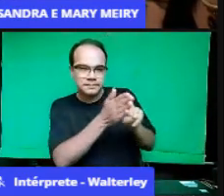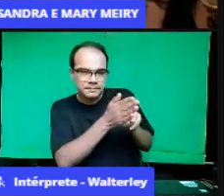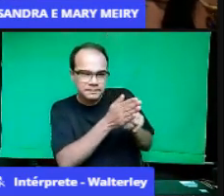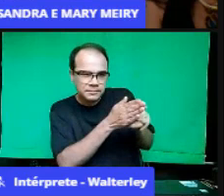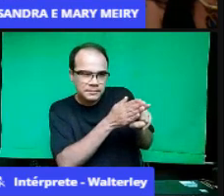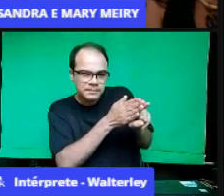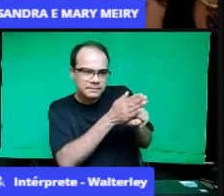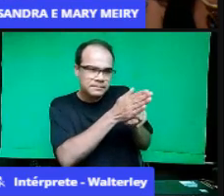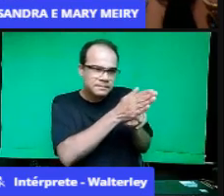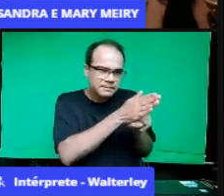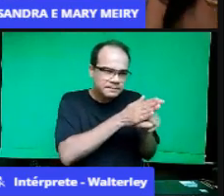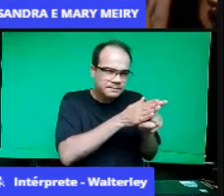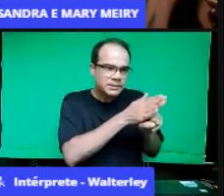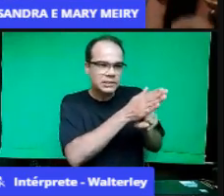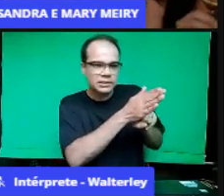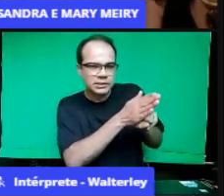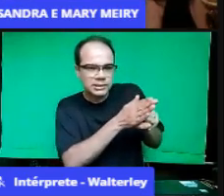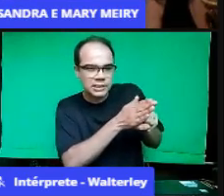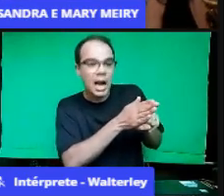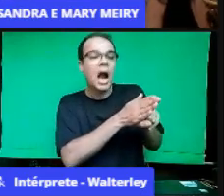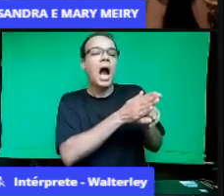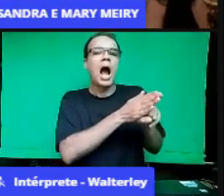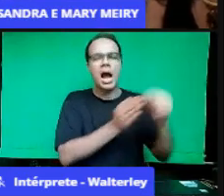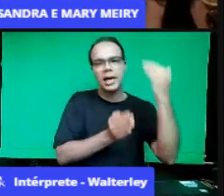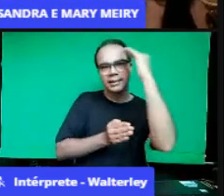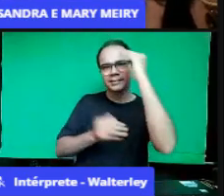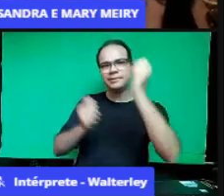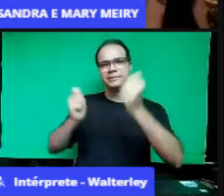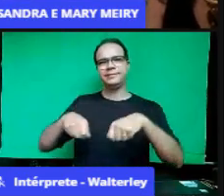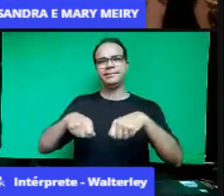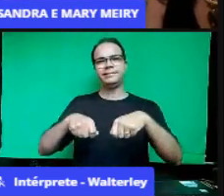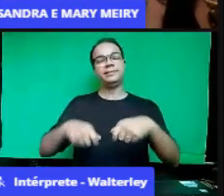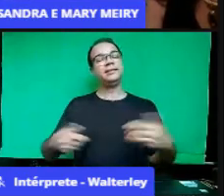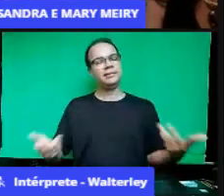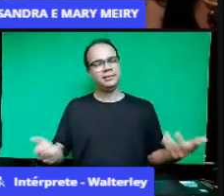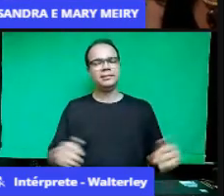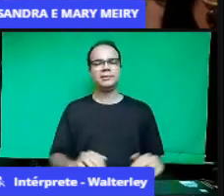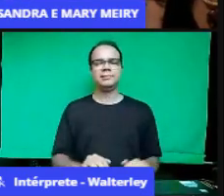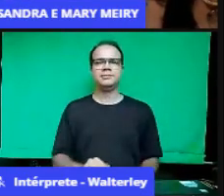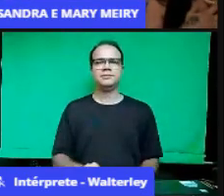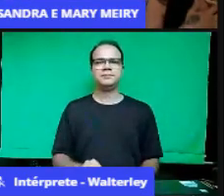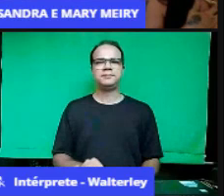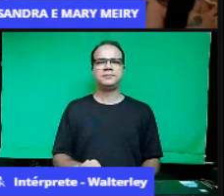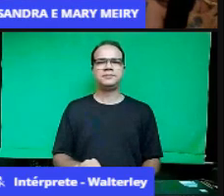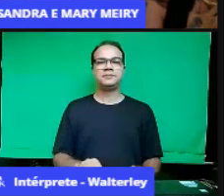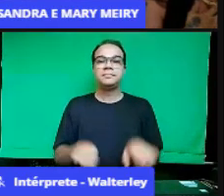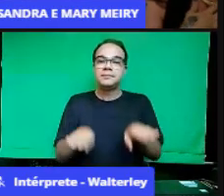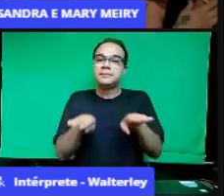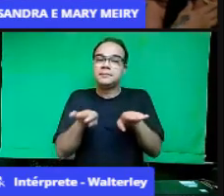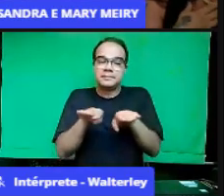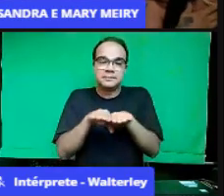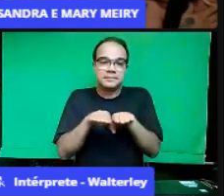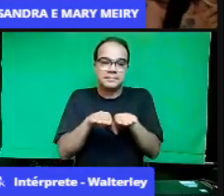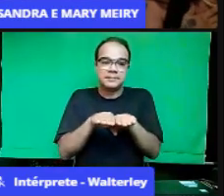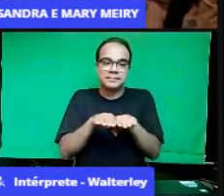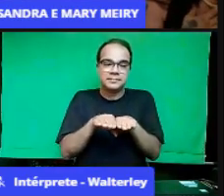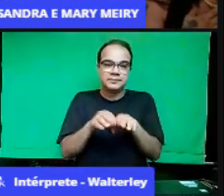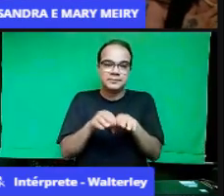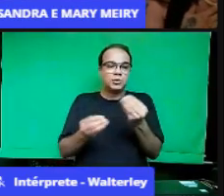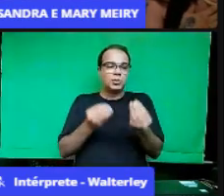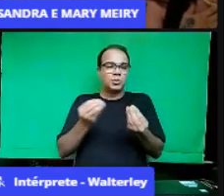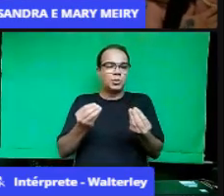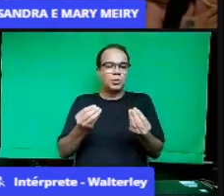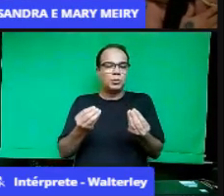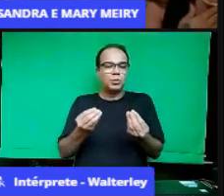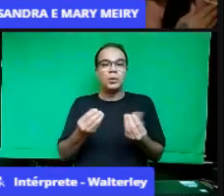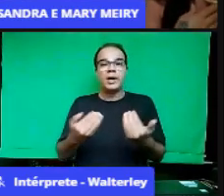do desenvolvimento do aluno, da produtividade do aluno. Ela se trata também da reavaliação do meu